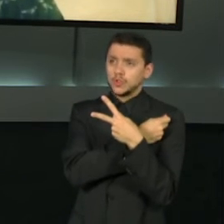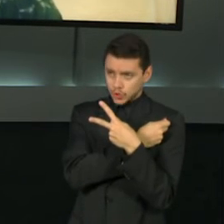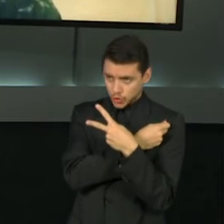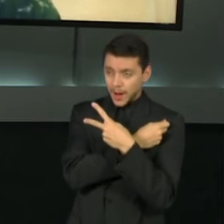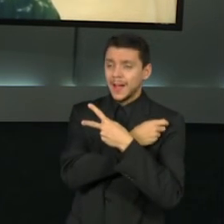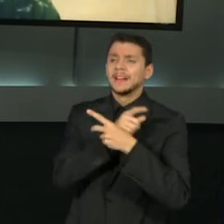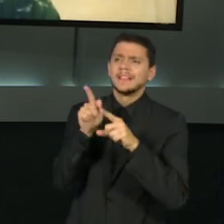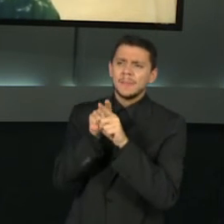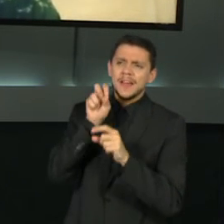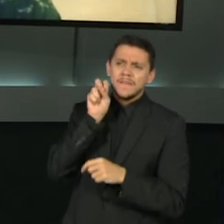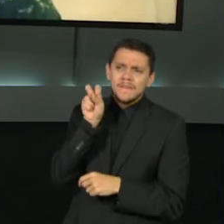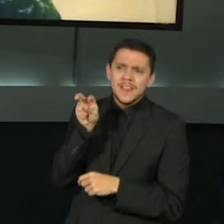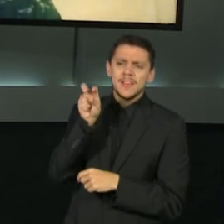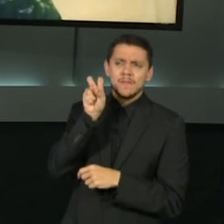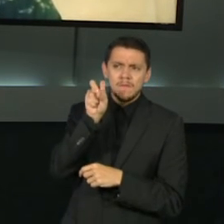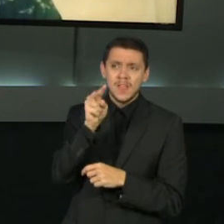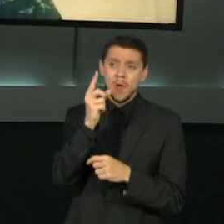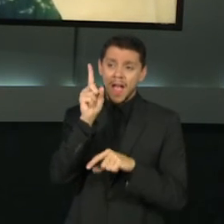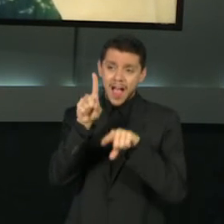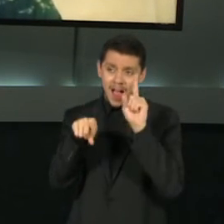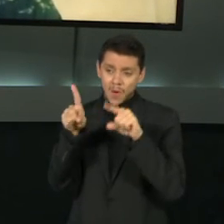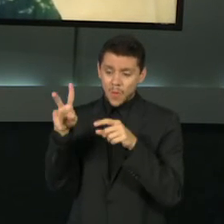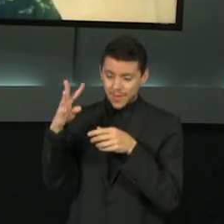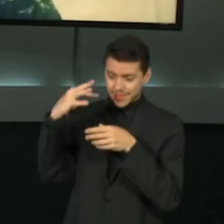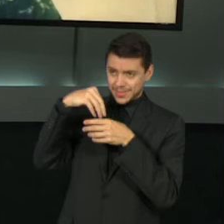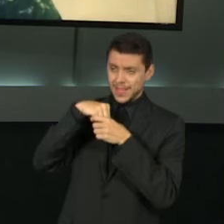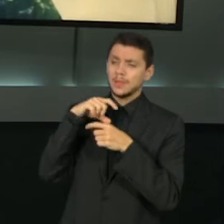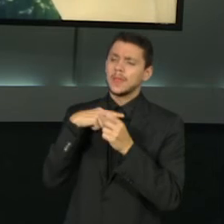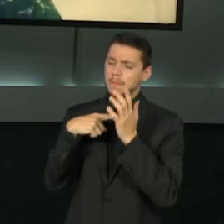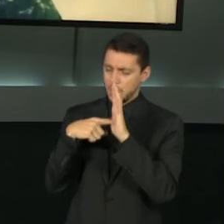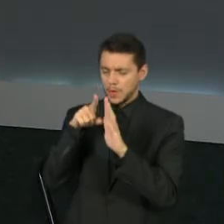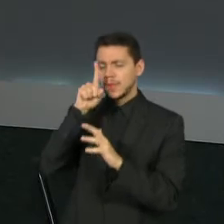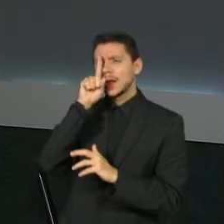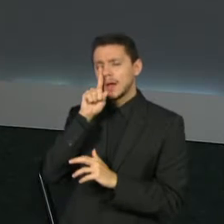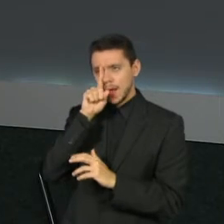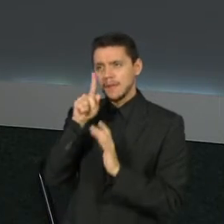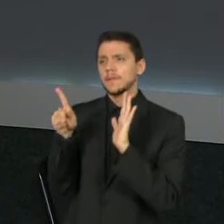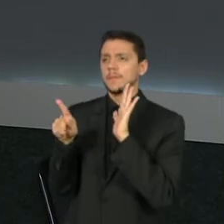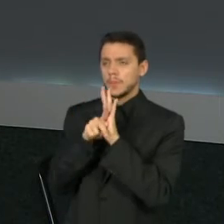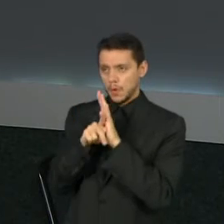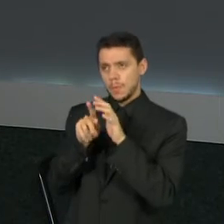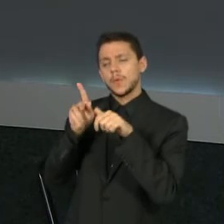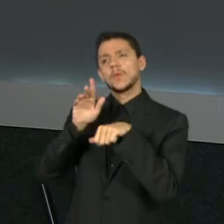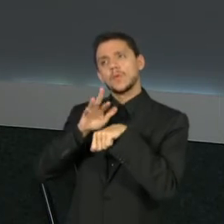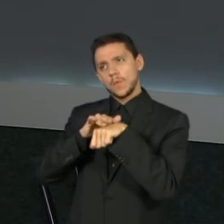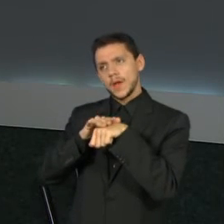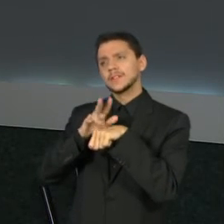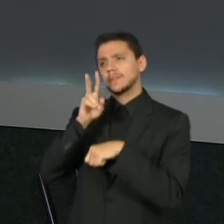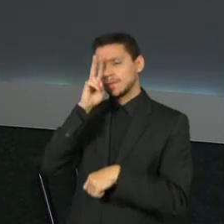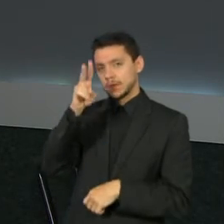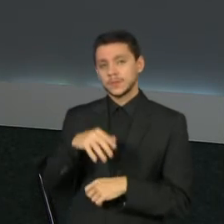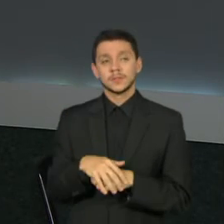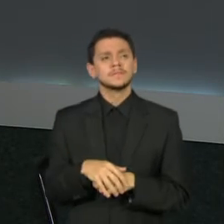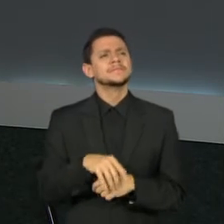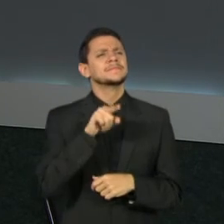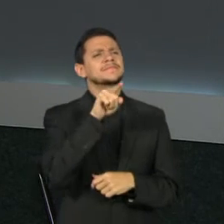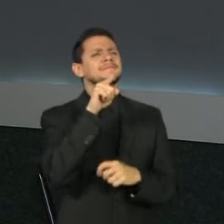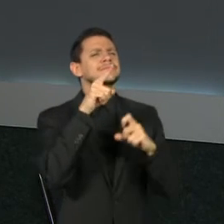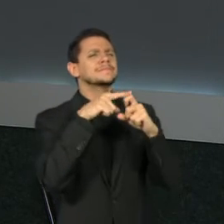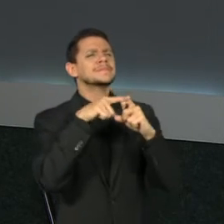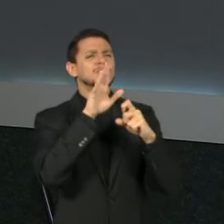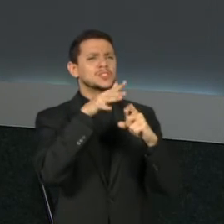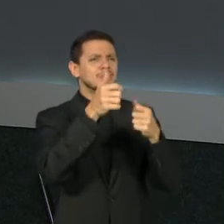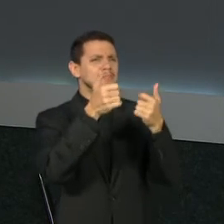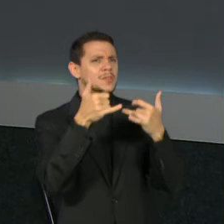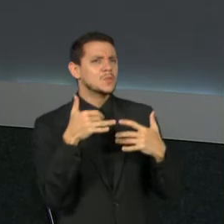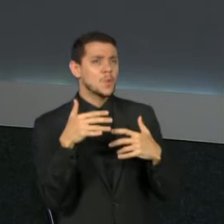temos visto alguns casos que internam e manifestam formas graves da doença. E a senhora tocou num ponto, né, doutora? A vacina, ela dá